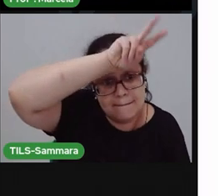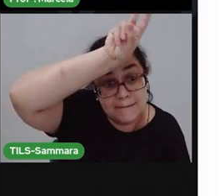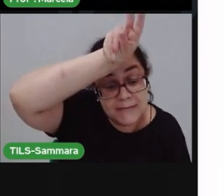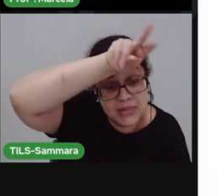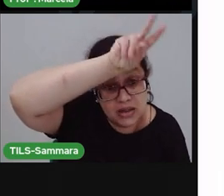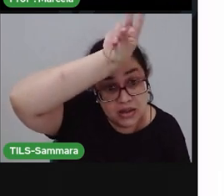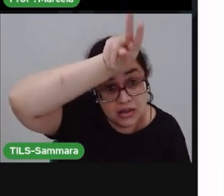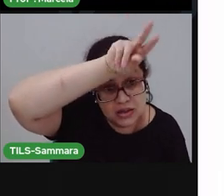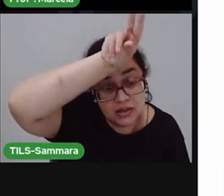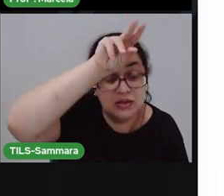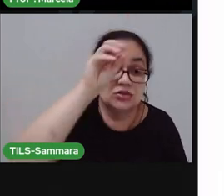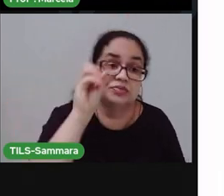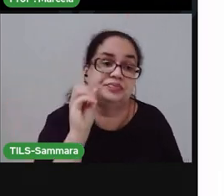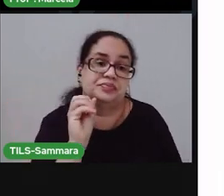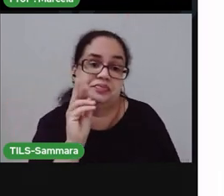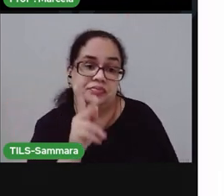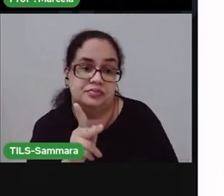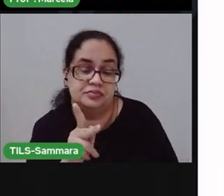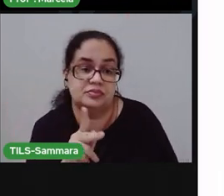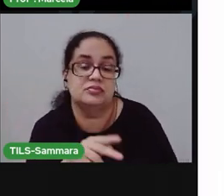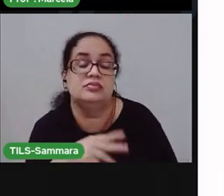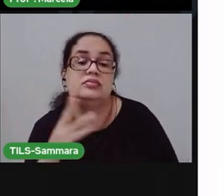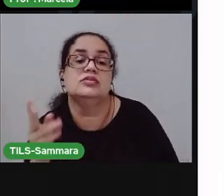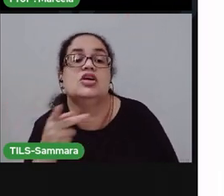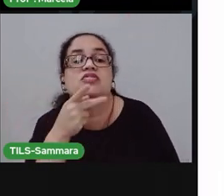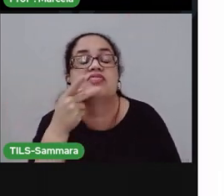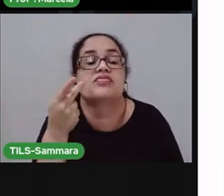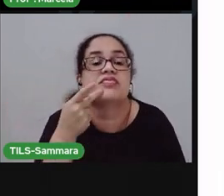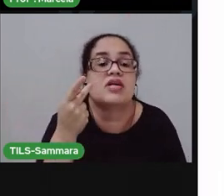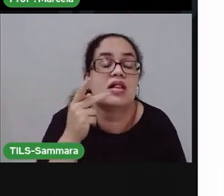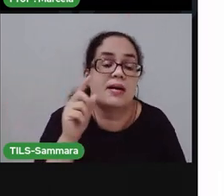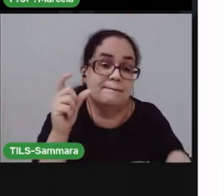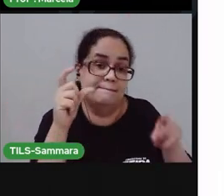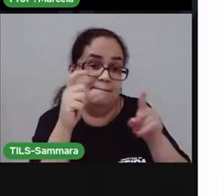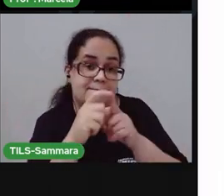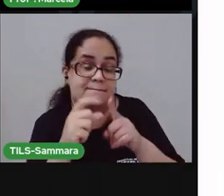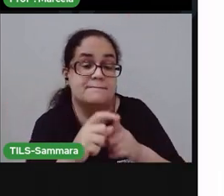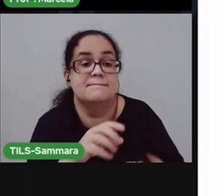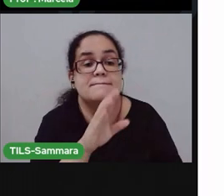Barata, não é isso? Quando eu falo a